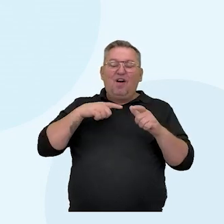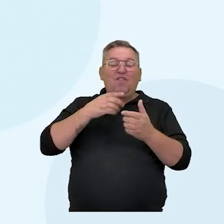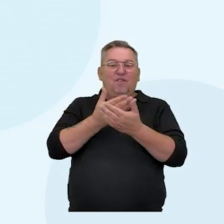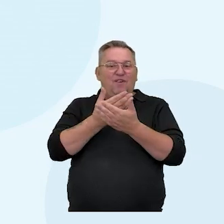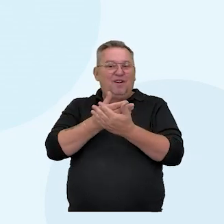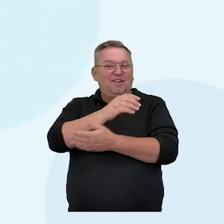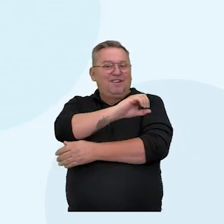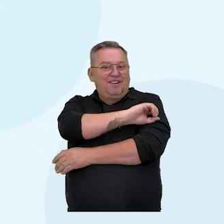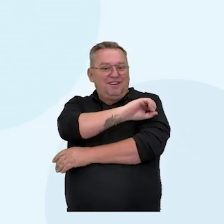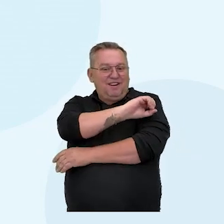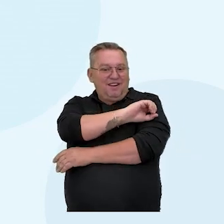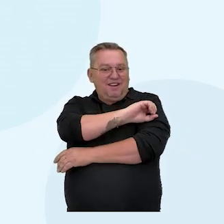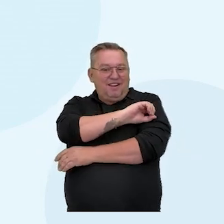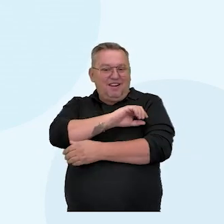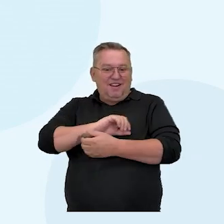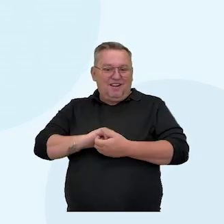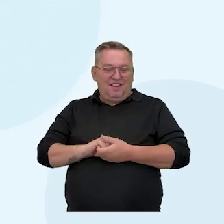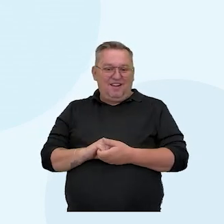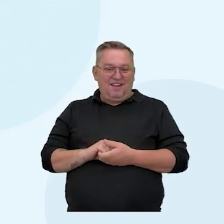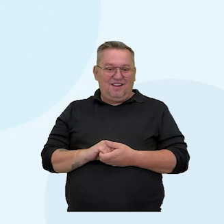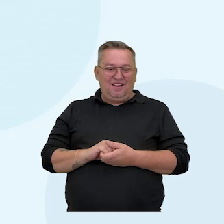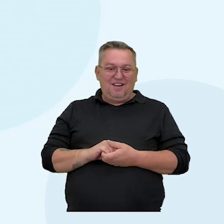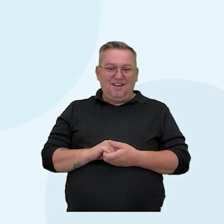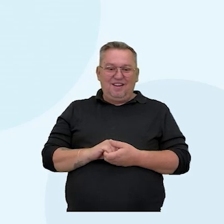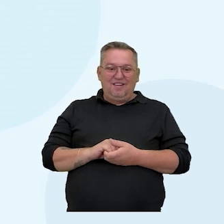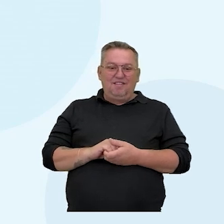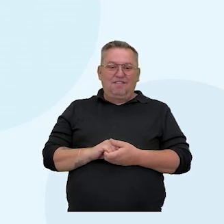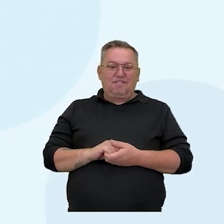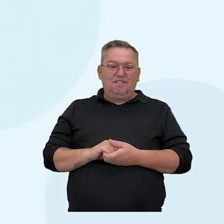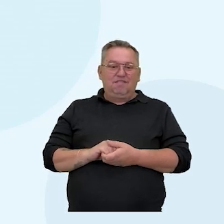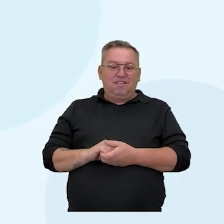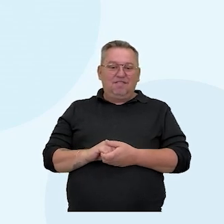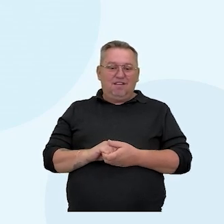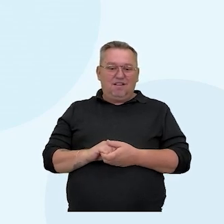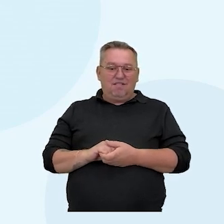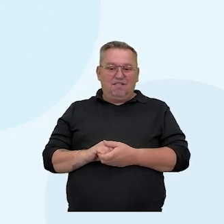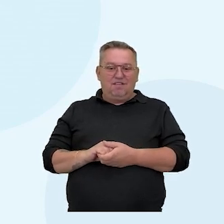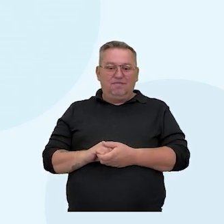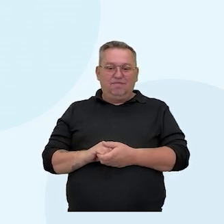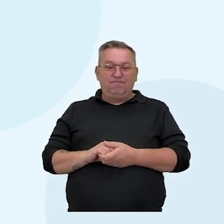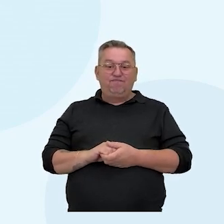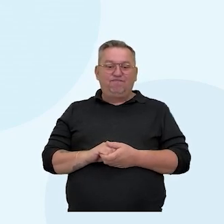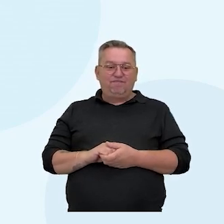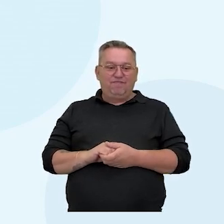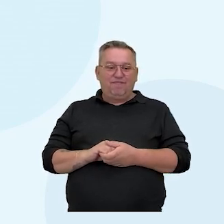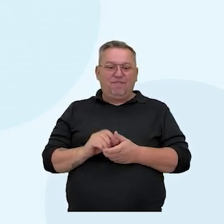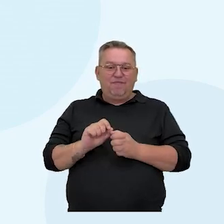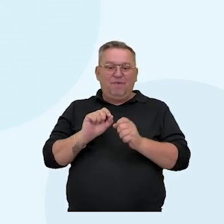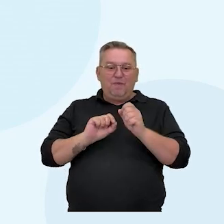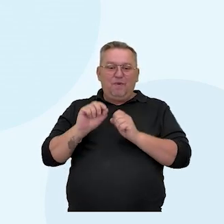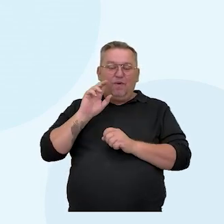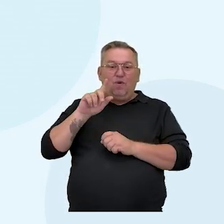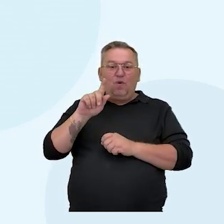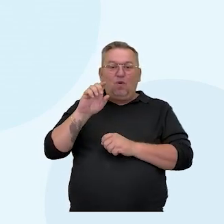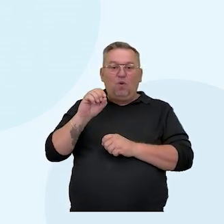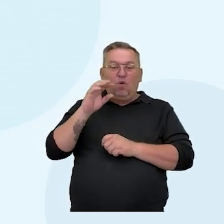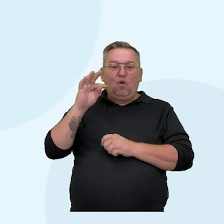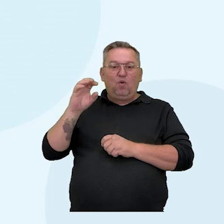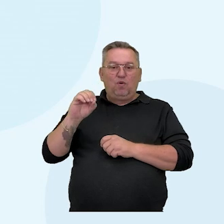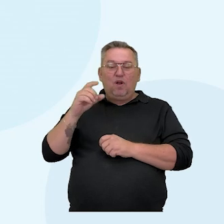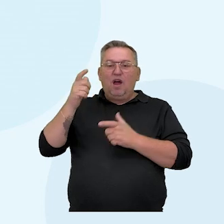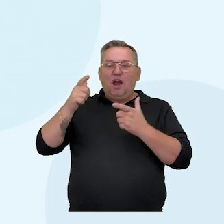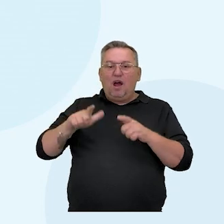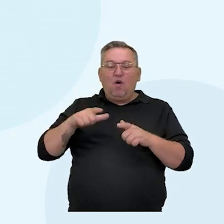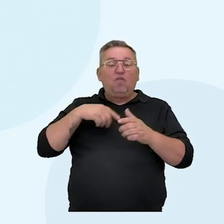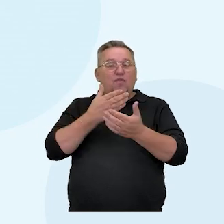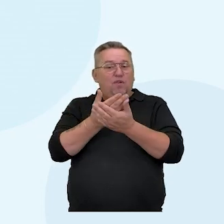Kindergarten, sim. Garden, Garten, de garden. Garden. Então, aqui, go é ir. Então, onde você foi